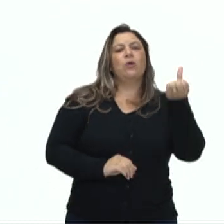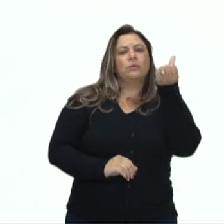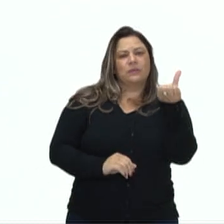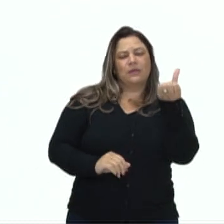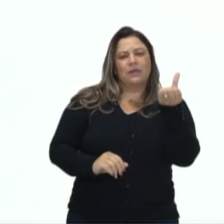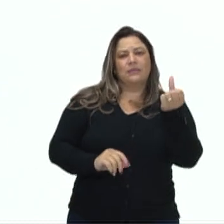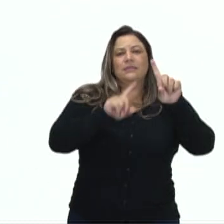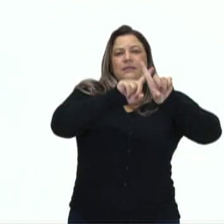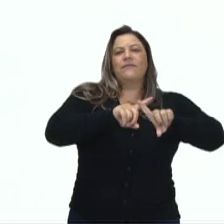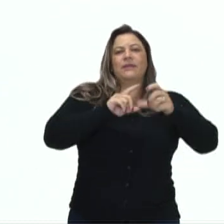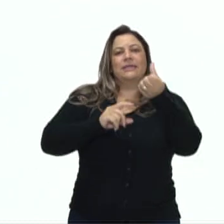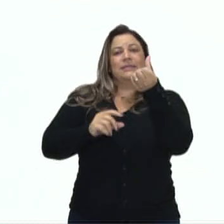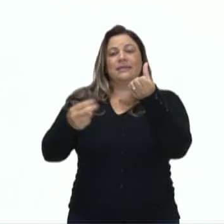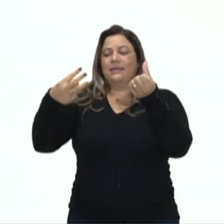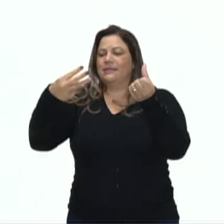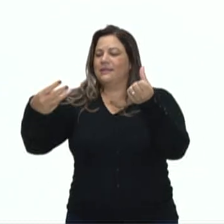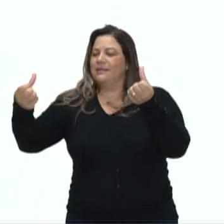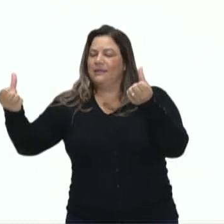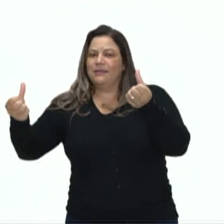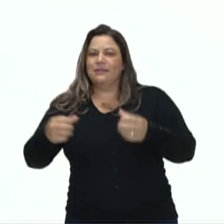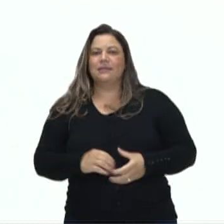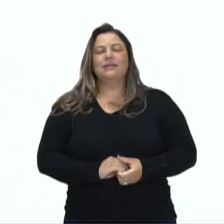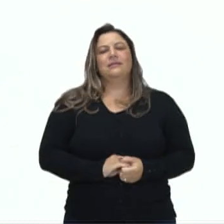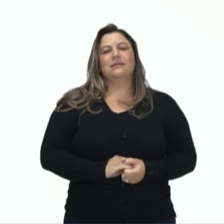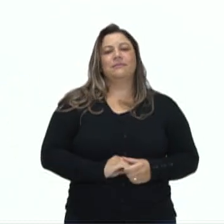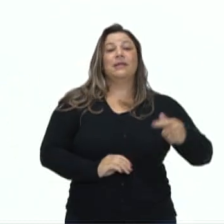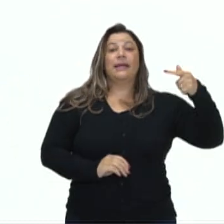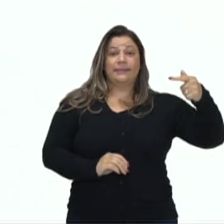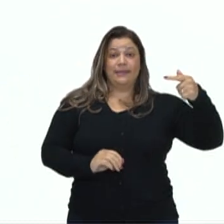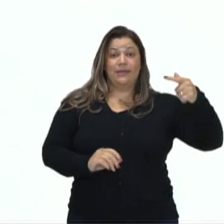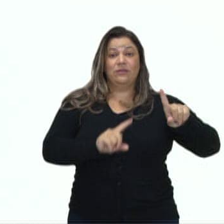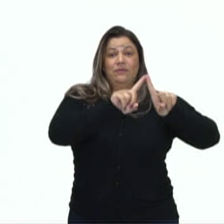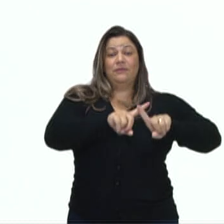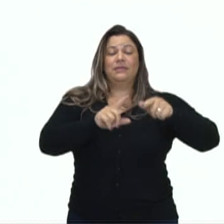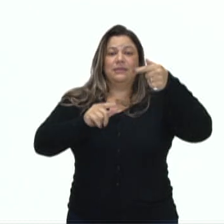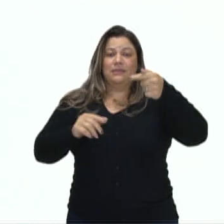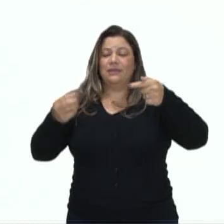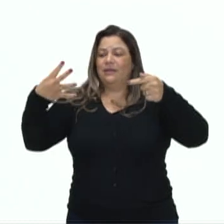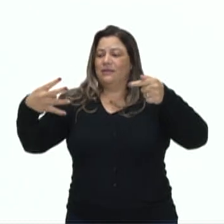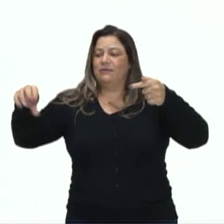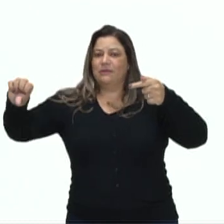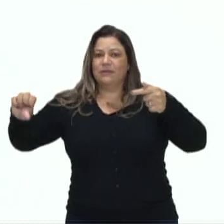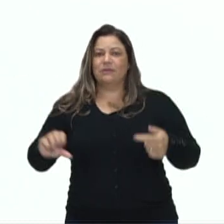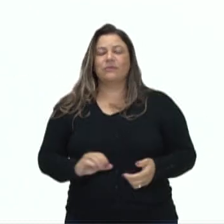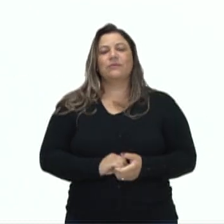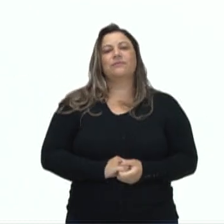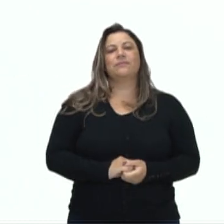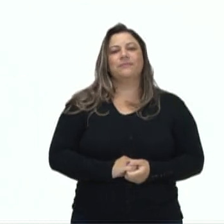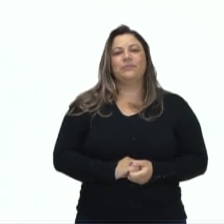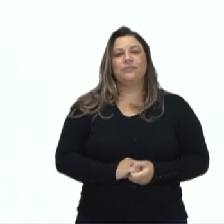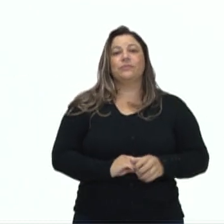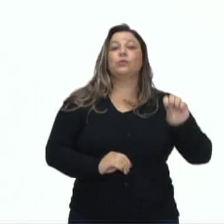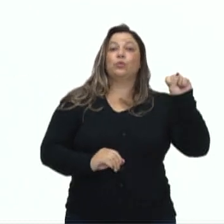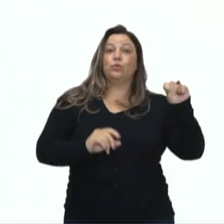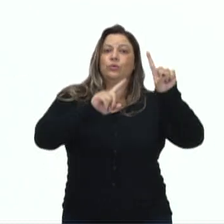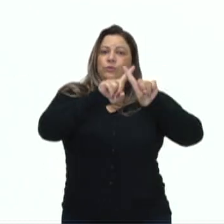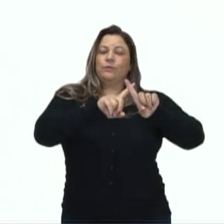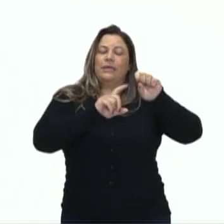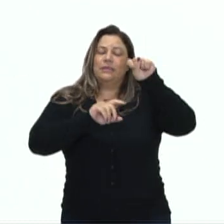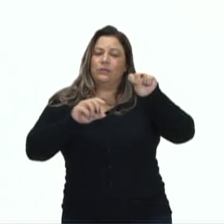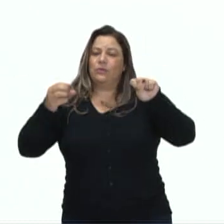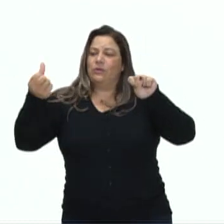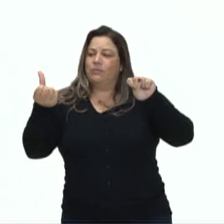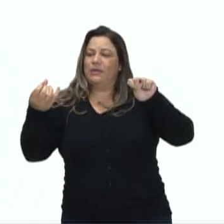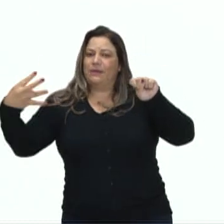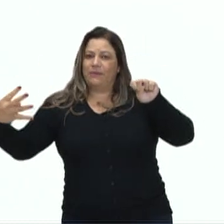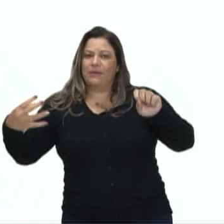6 vezes 6 é 36. E o 7 vezes 7 é 49. O 8 vezes 8 é